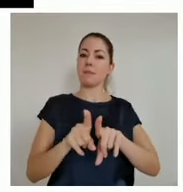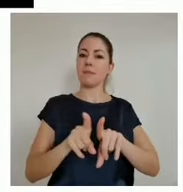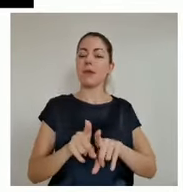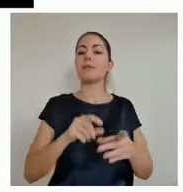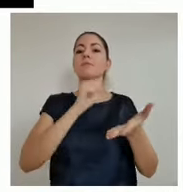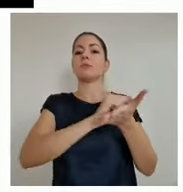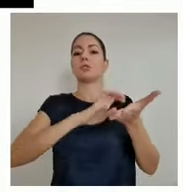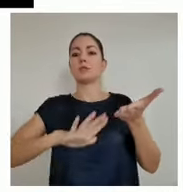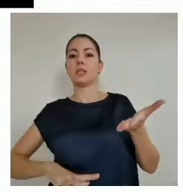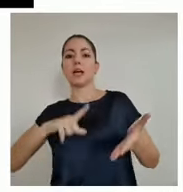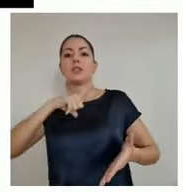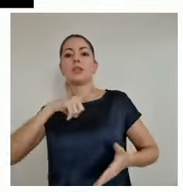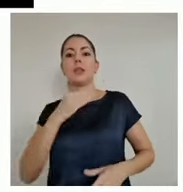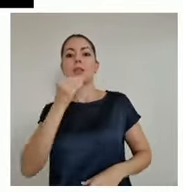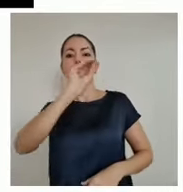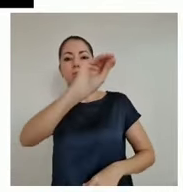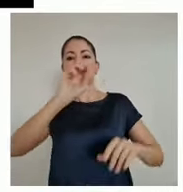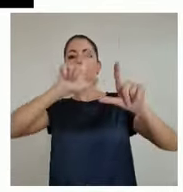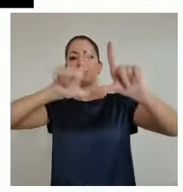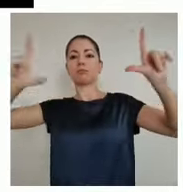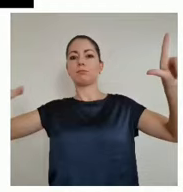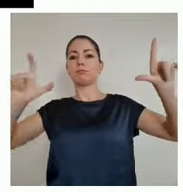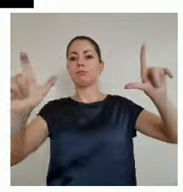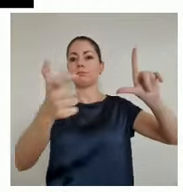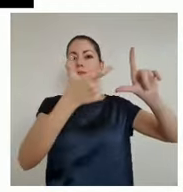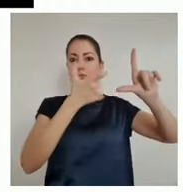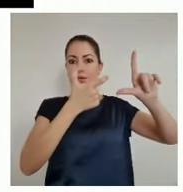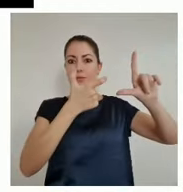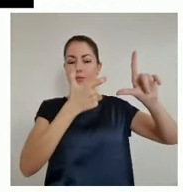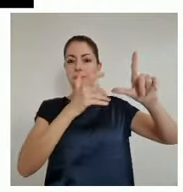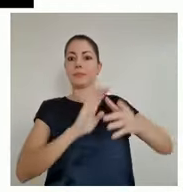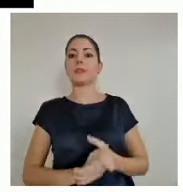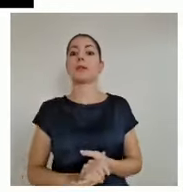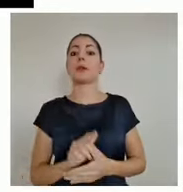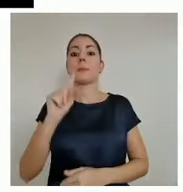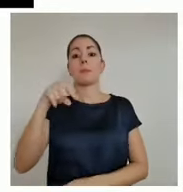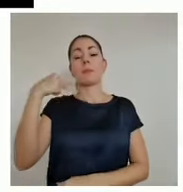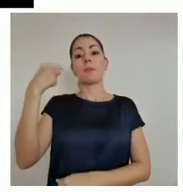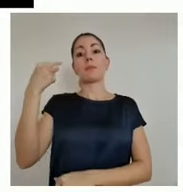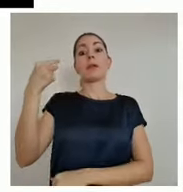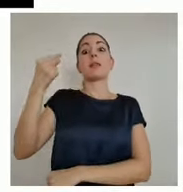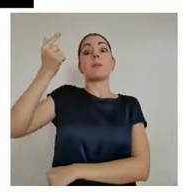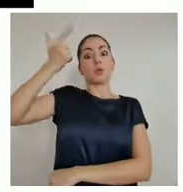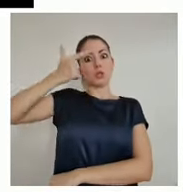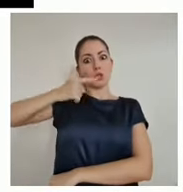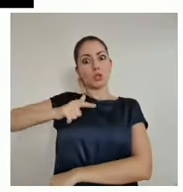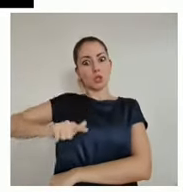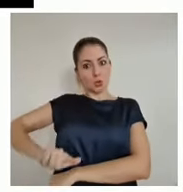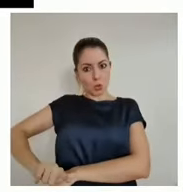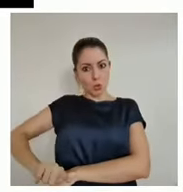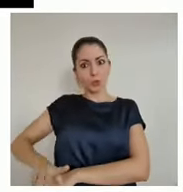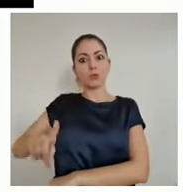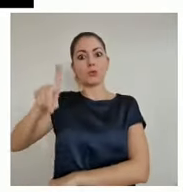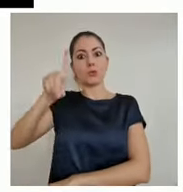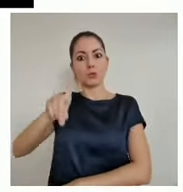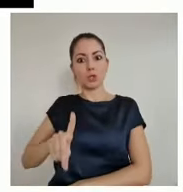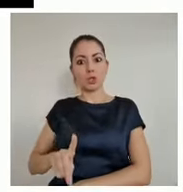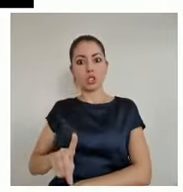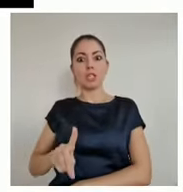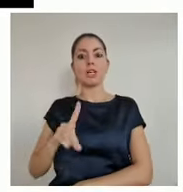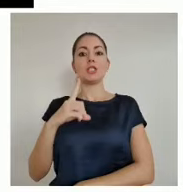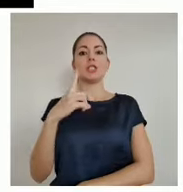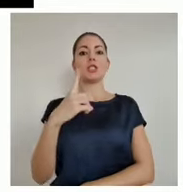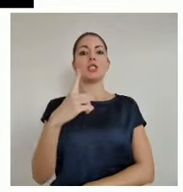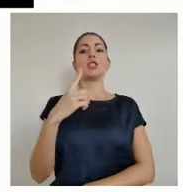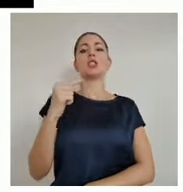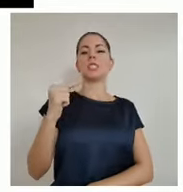entregar duas semanas. Então, na próxima semana, do dia 18, 17, nós vamos fazer a entrega